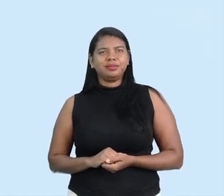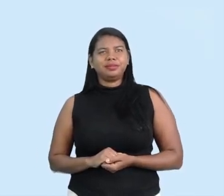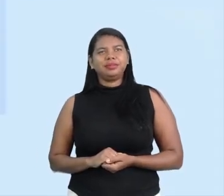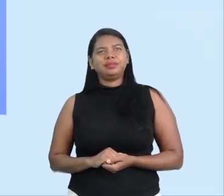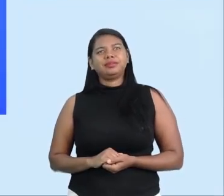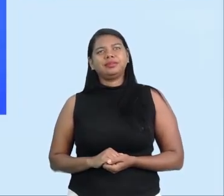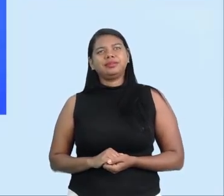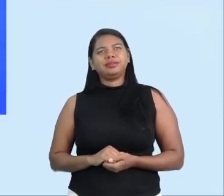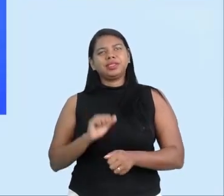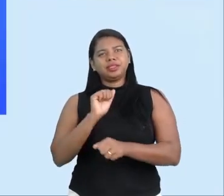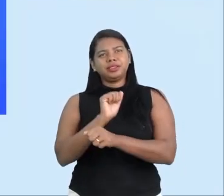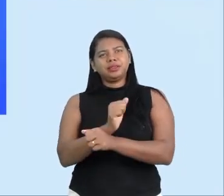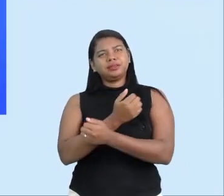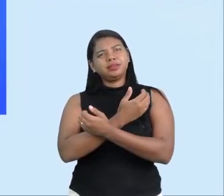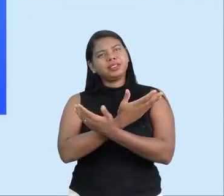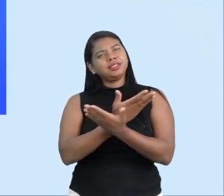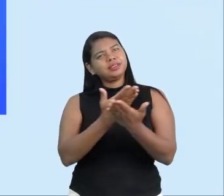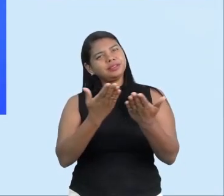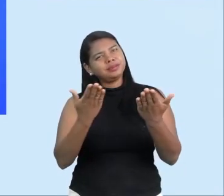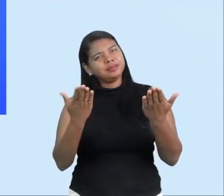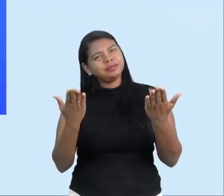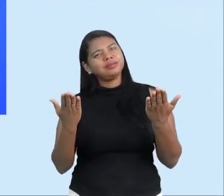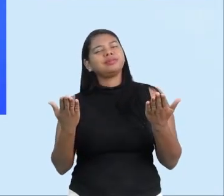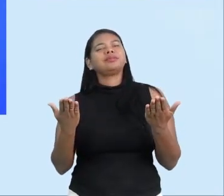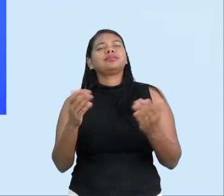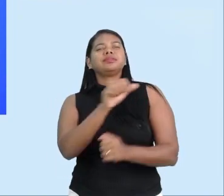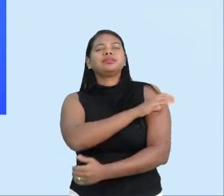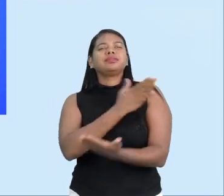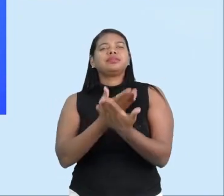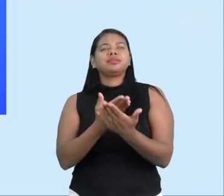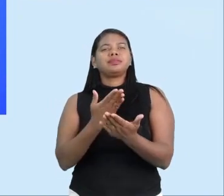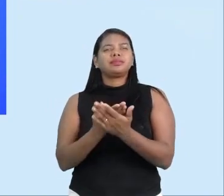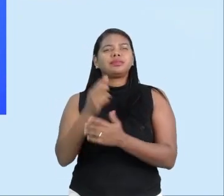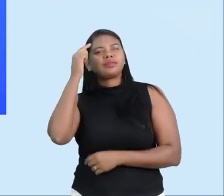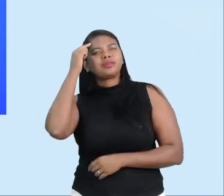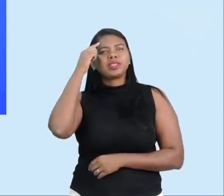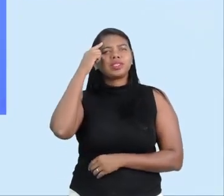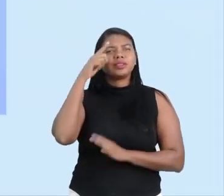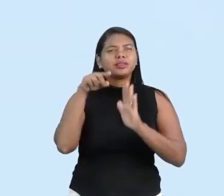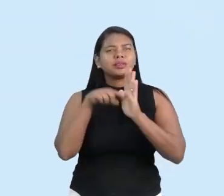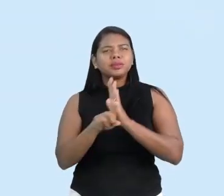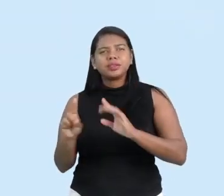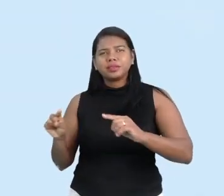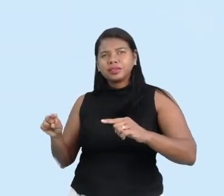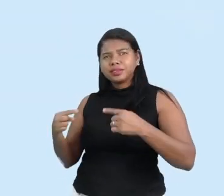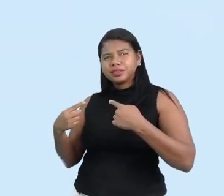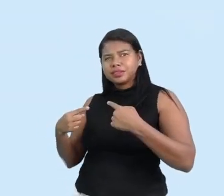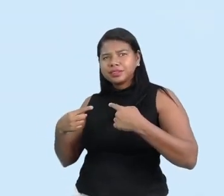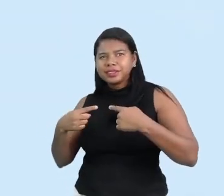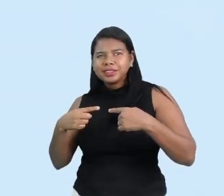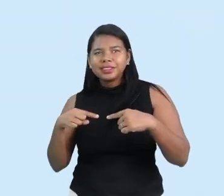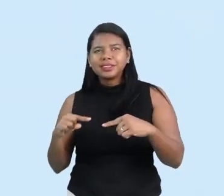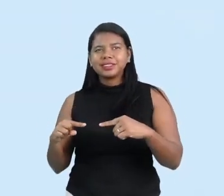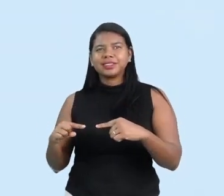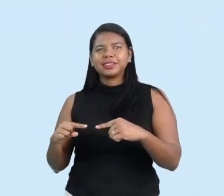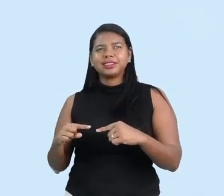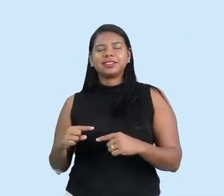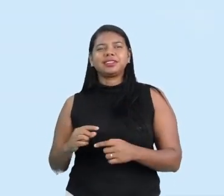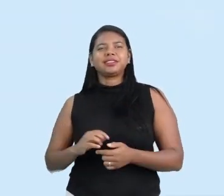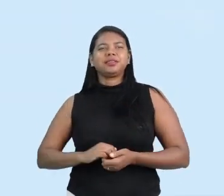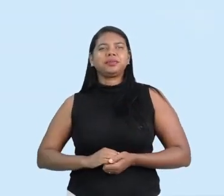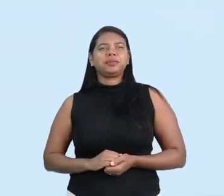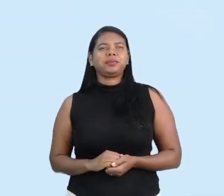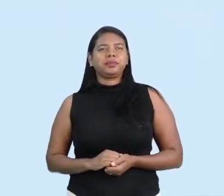espero você lá no ambiente, poste suas dúvidas e fica o desafio. Tente fazer